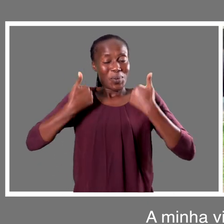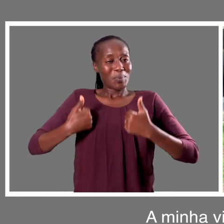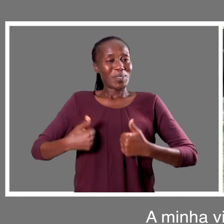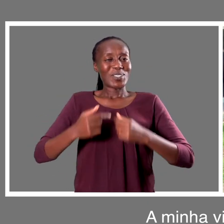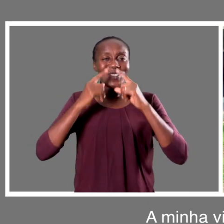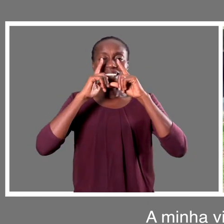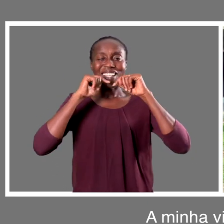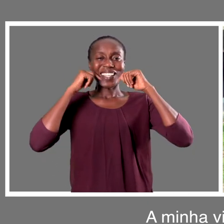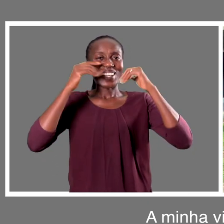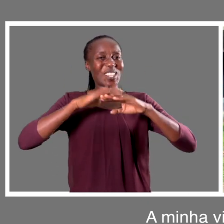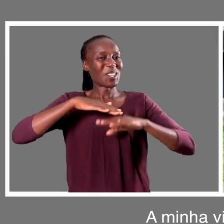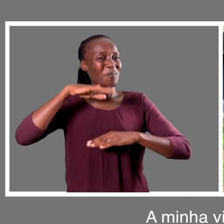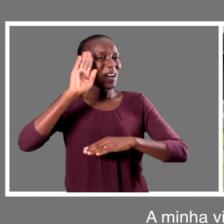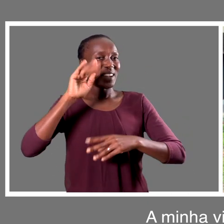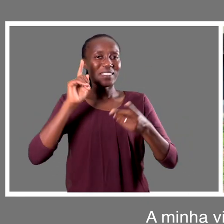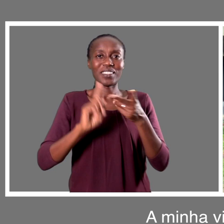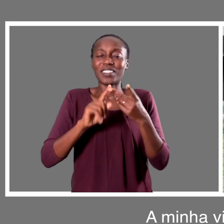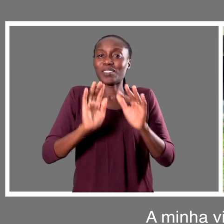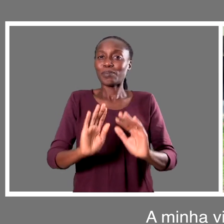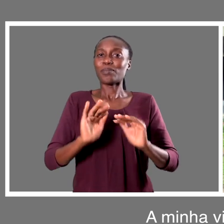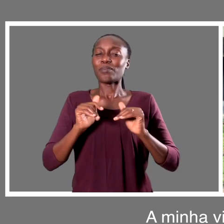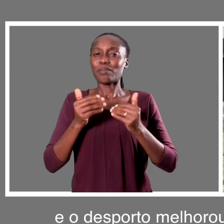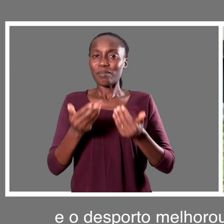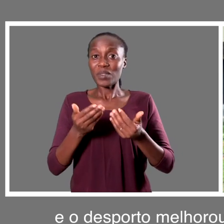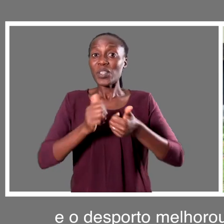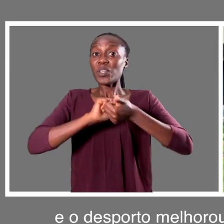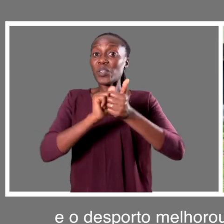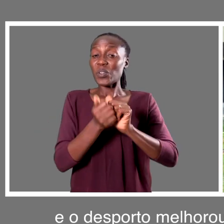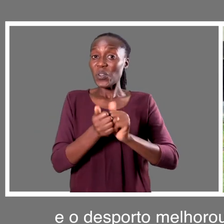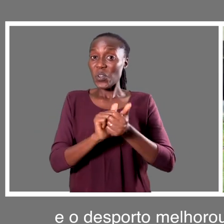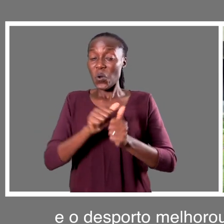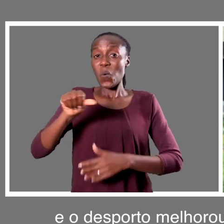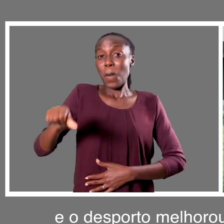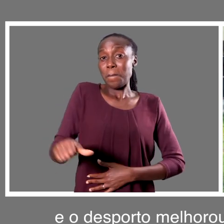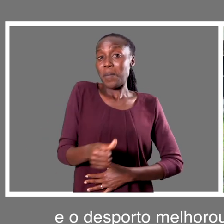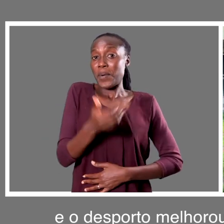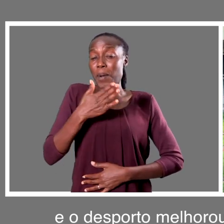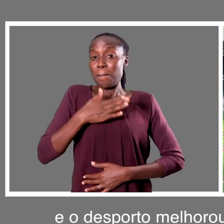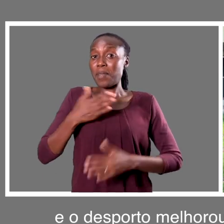Agora sou uma pessoa mais alegre, mais feliz e o desporto